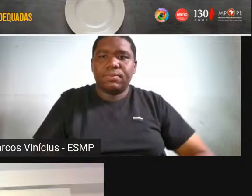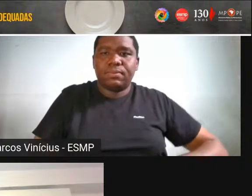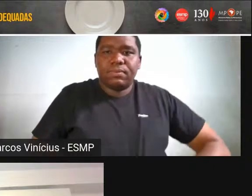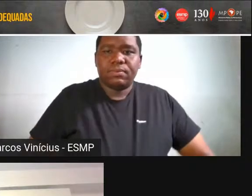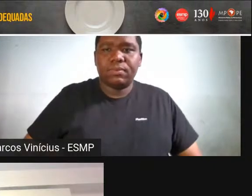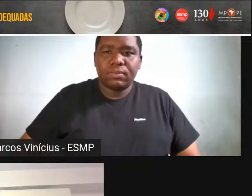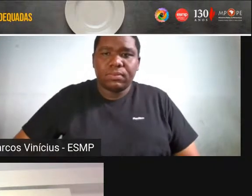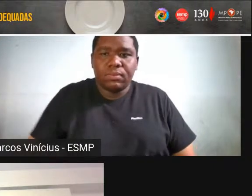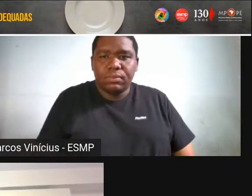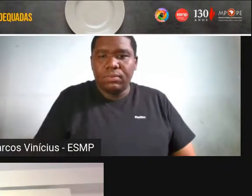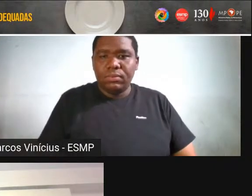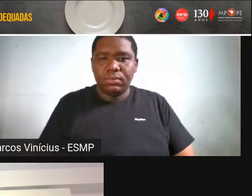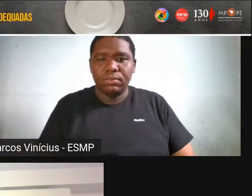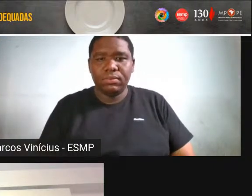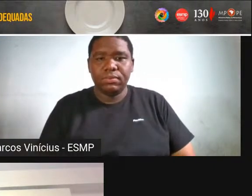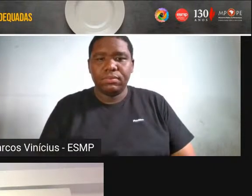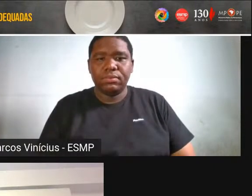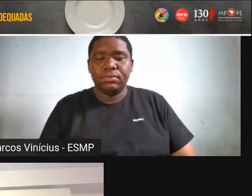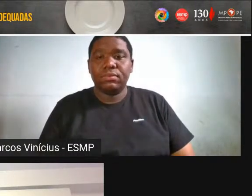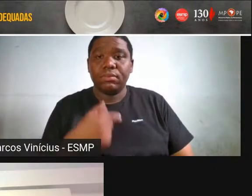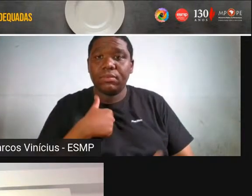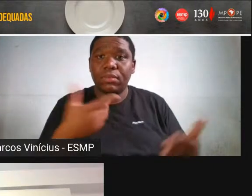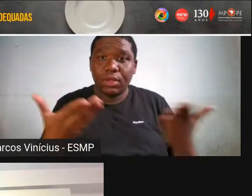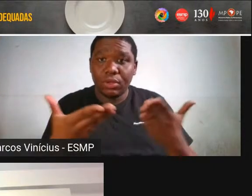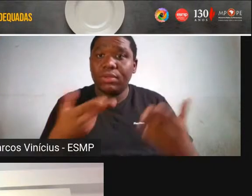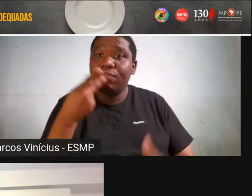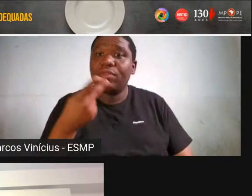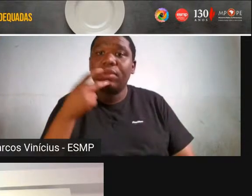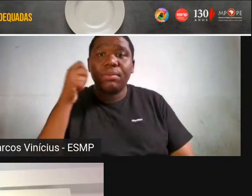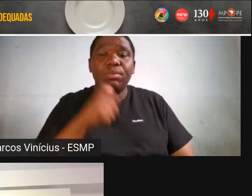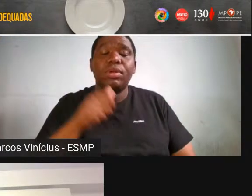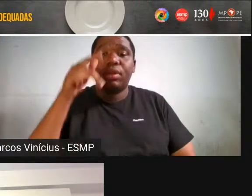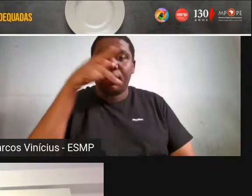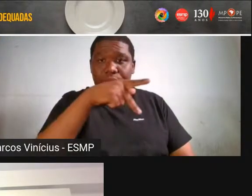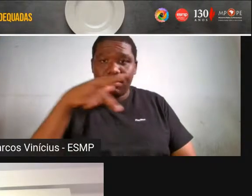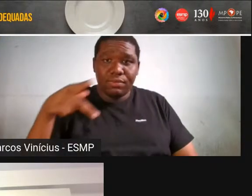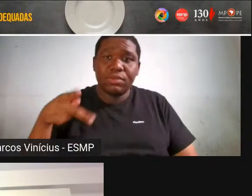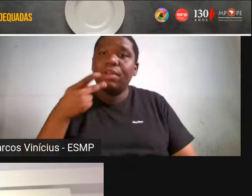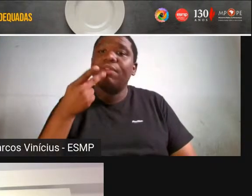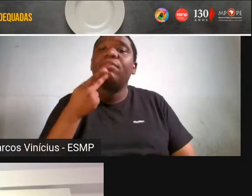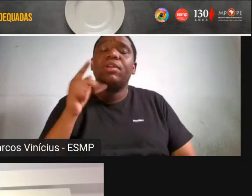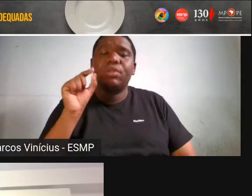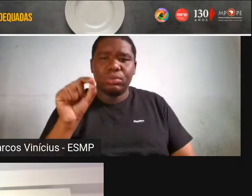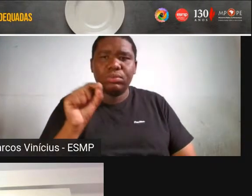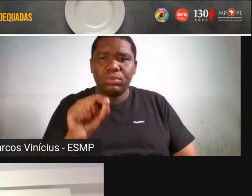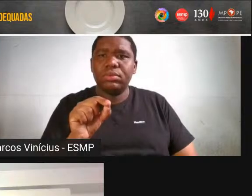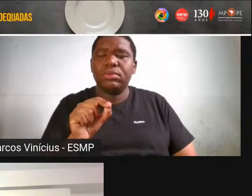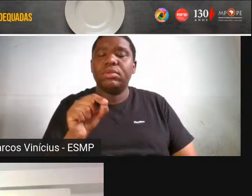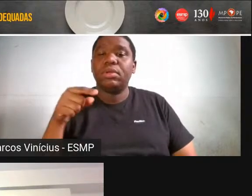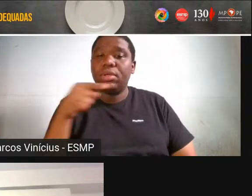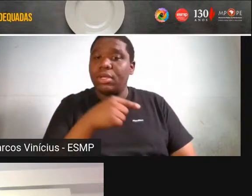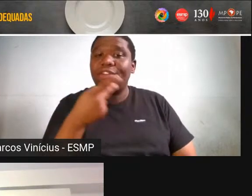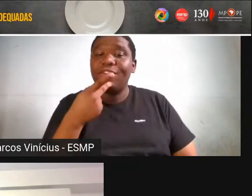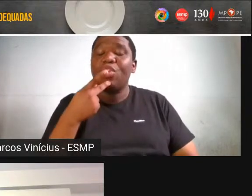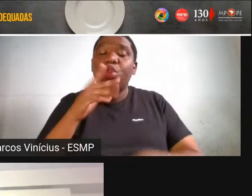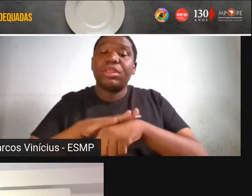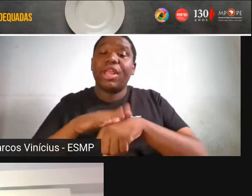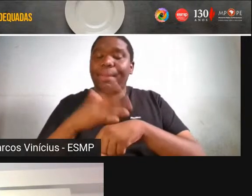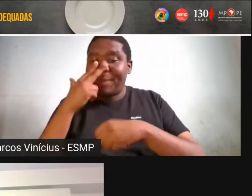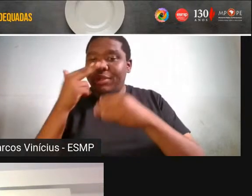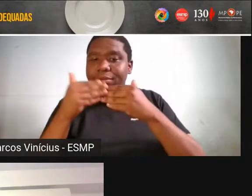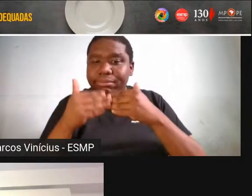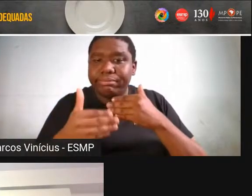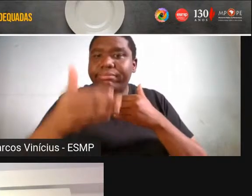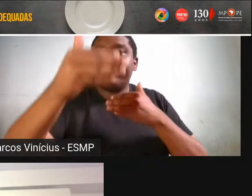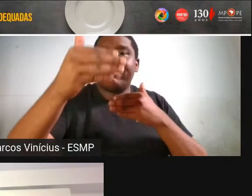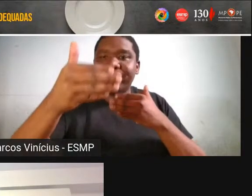Eu trago até a palavra da professora Wenck, né, quando ela diz que estava à frente do seu tempo, quando trouxe aqui todo